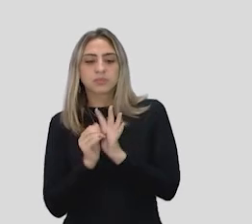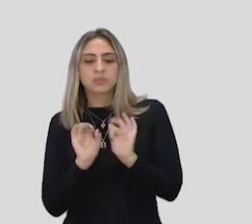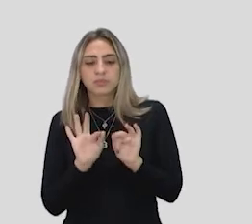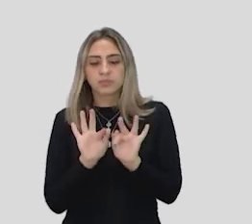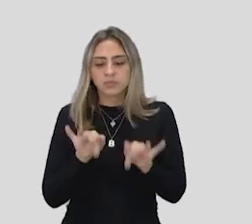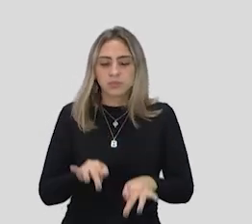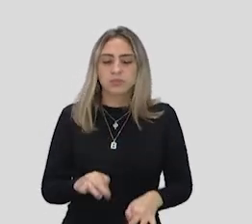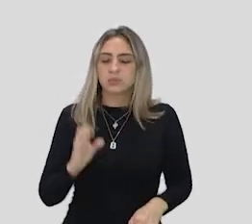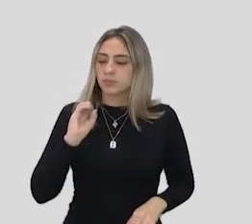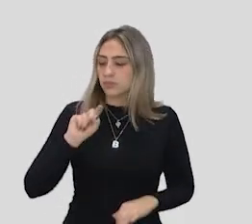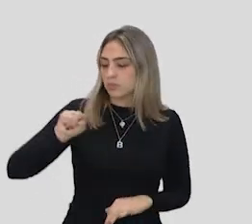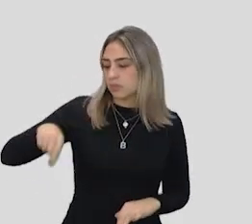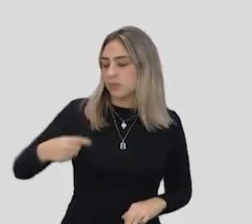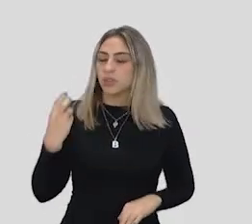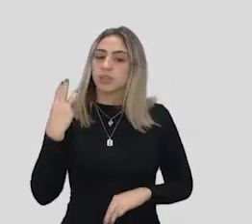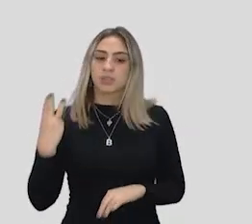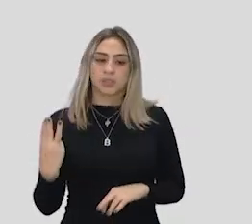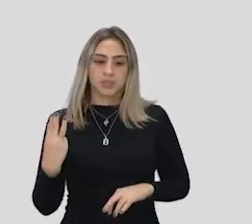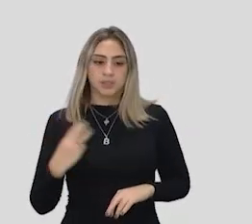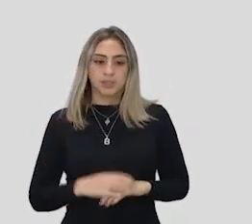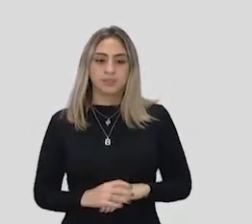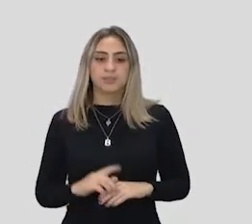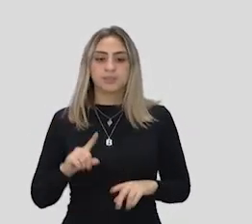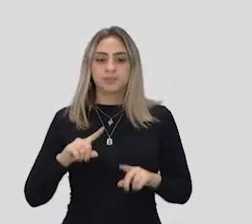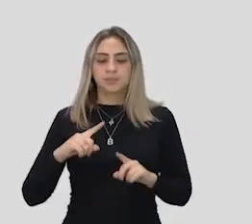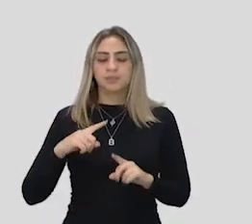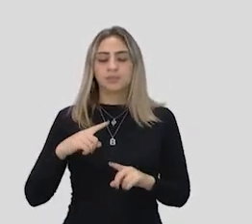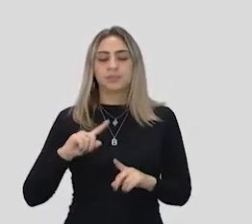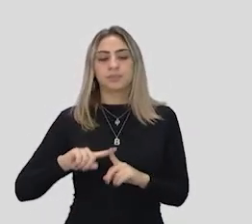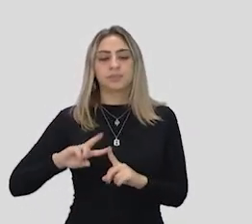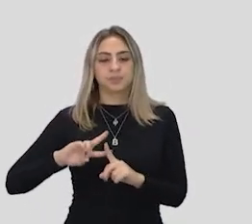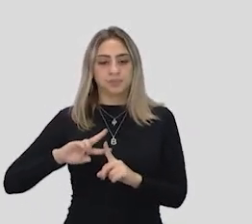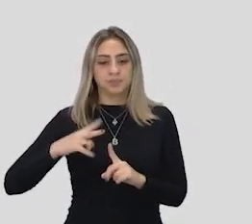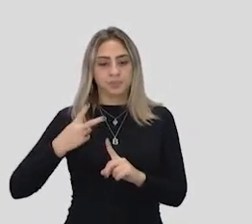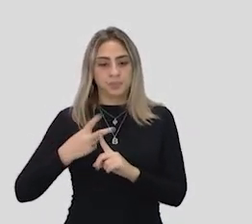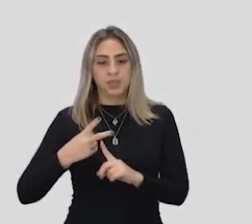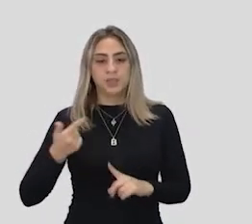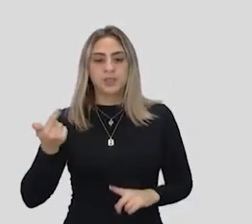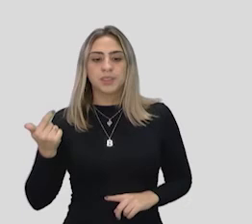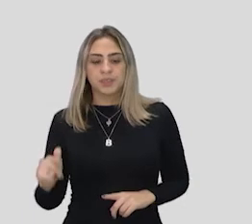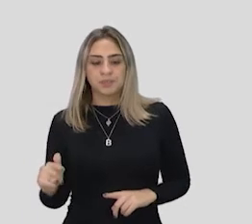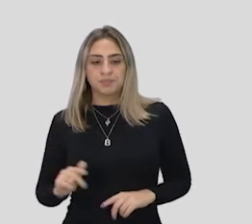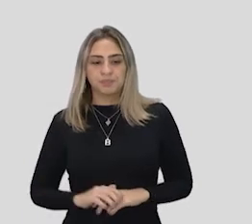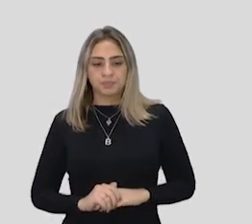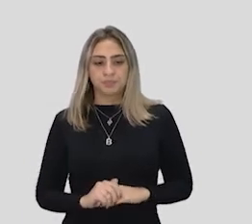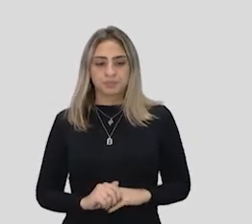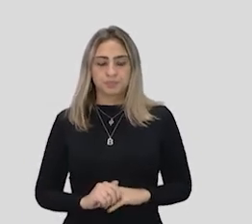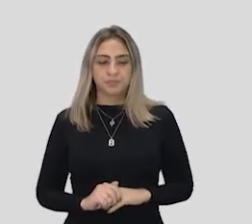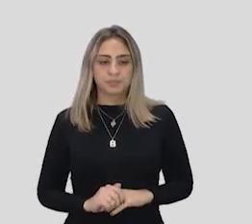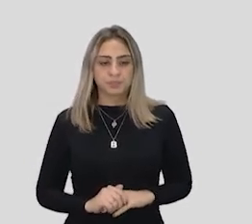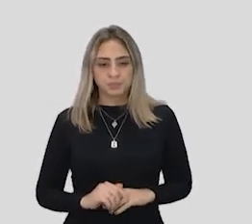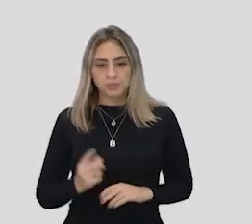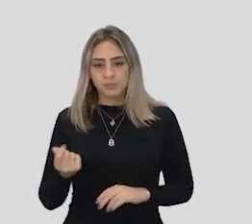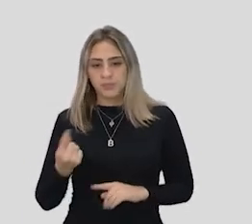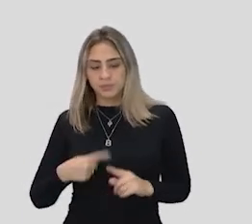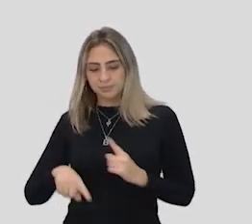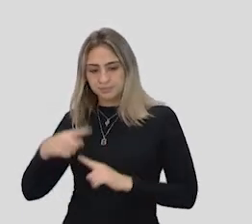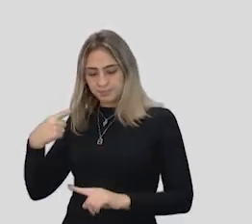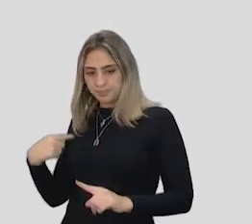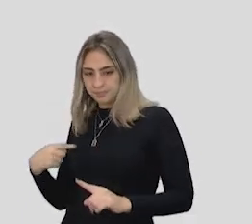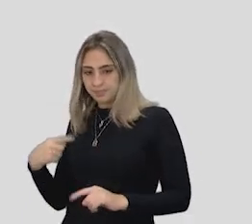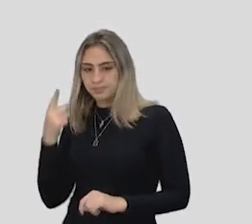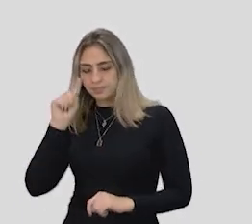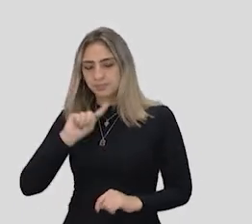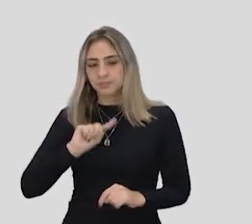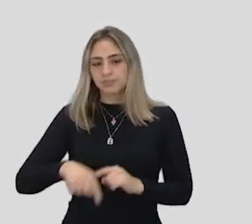por 0,3 mais uma vez, aumentar mais uma vez. Então, olha aqui, ó, esse aqui é o valor anterior e esse aqui